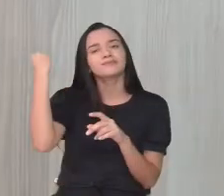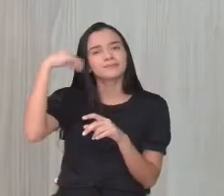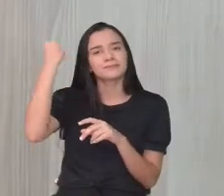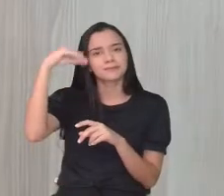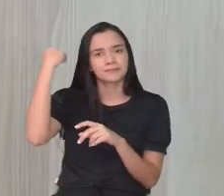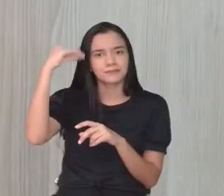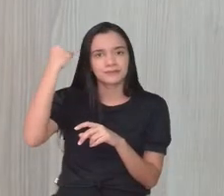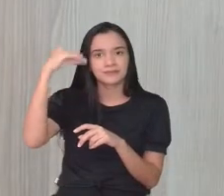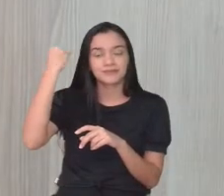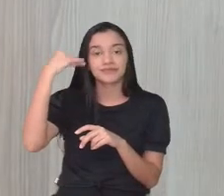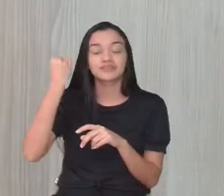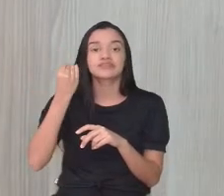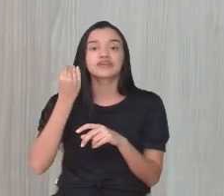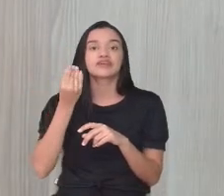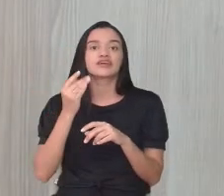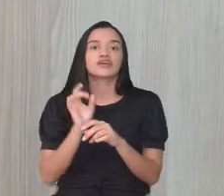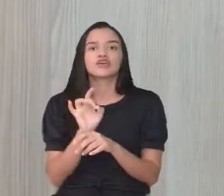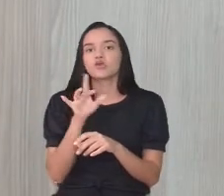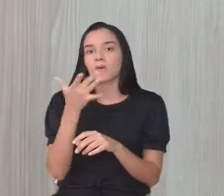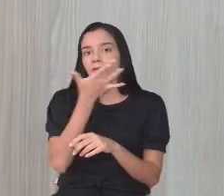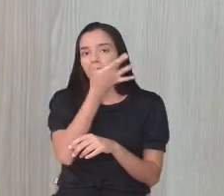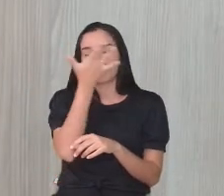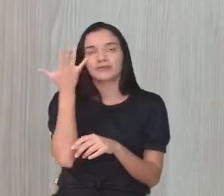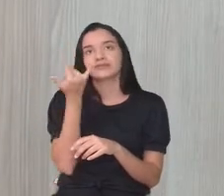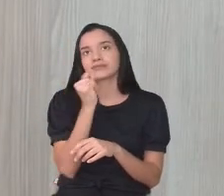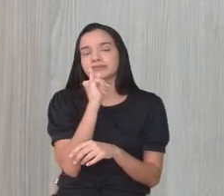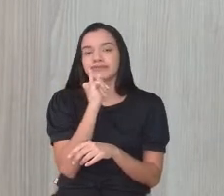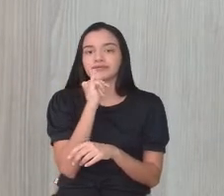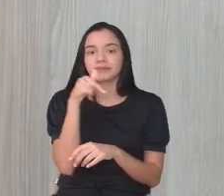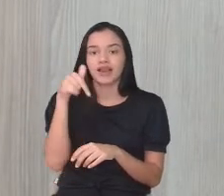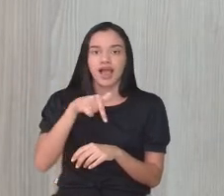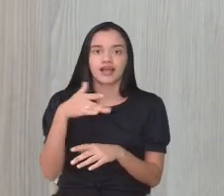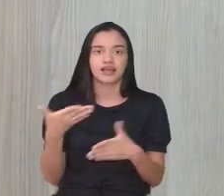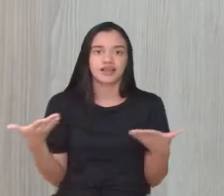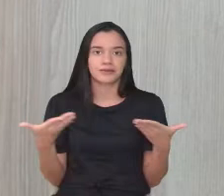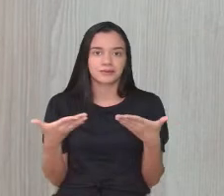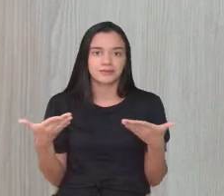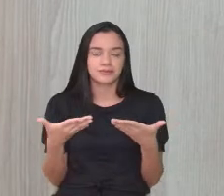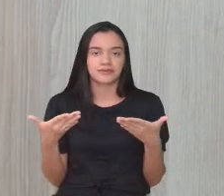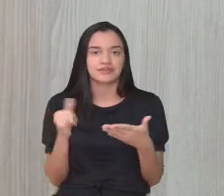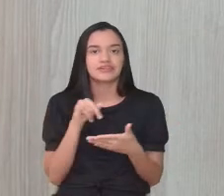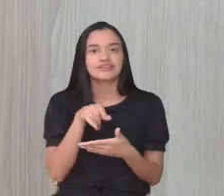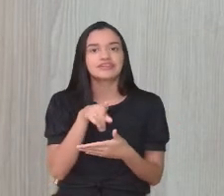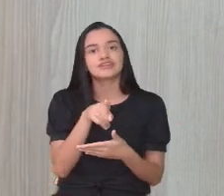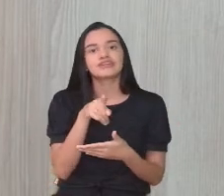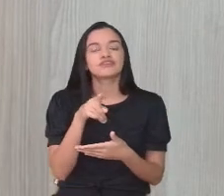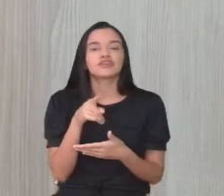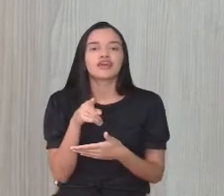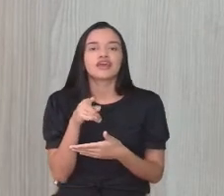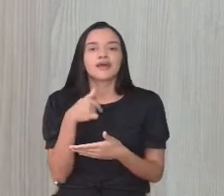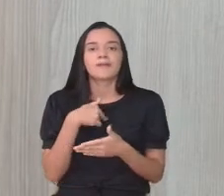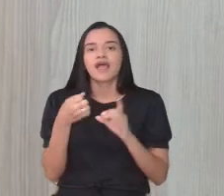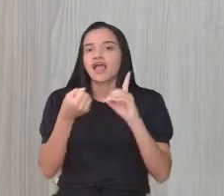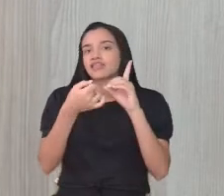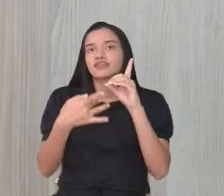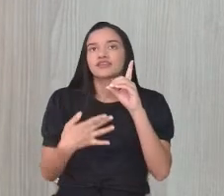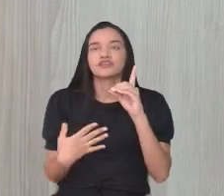experiência É só é relatada por outra isso. pessoa. Por exemplo, aqui agora, se você fosse, sei lá,